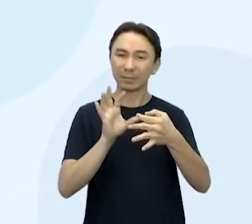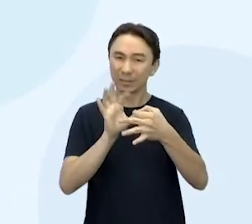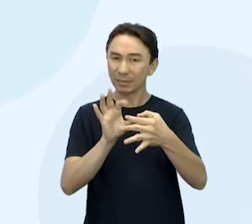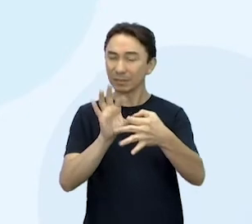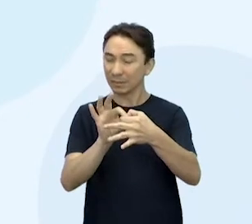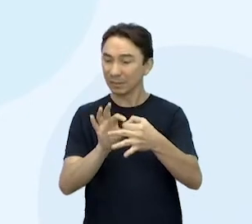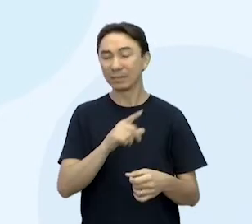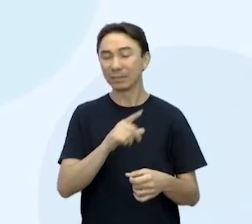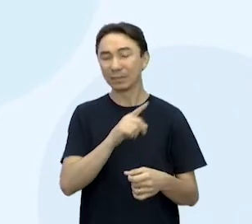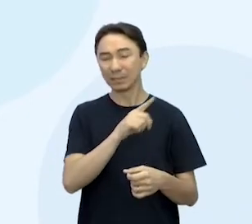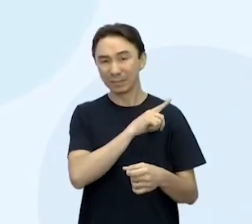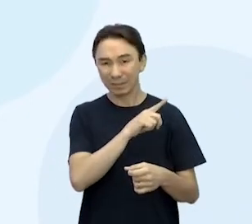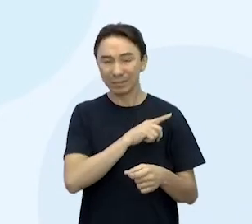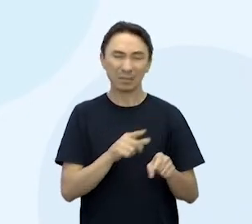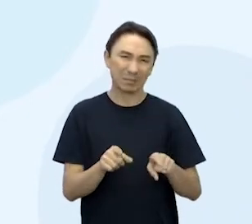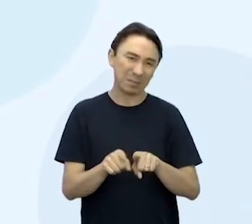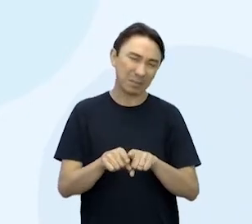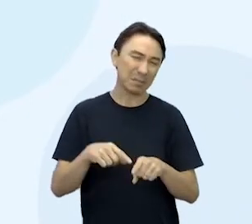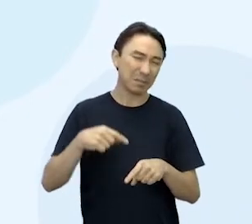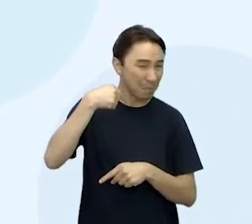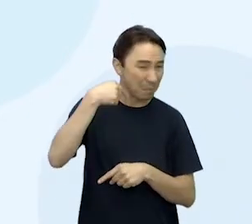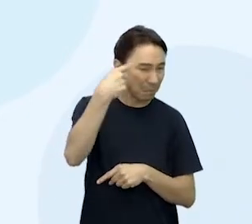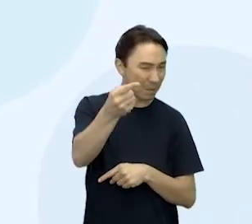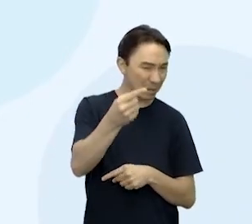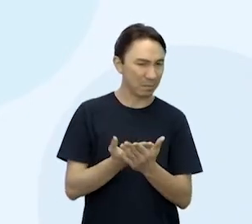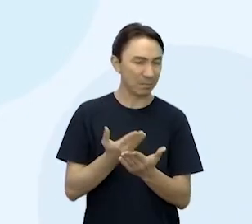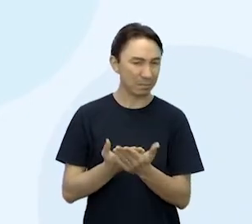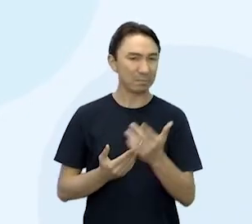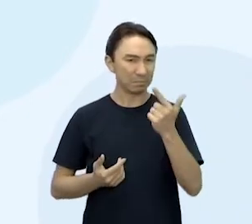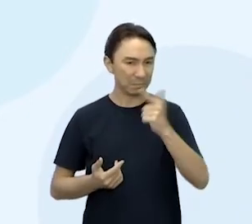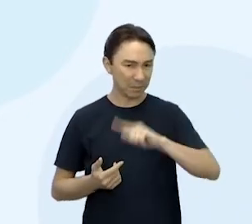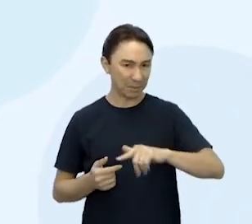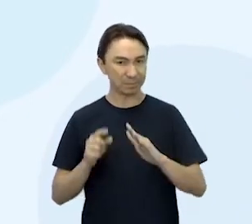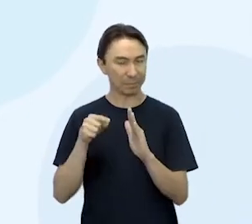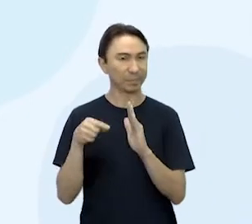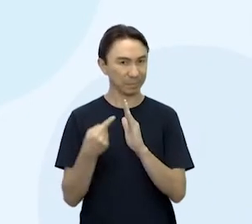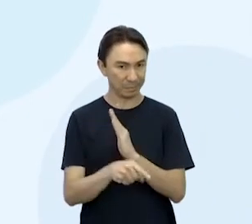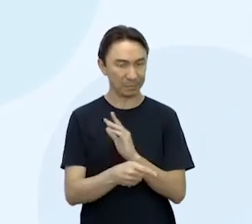e interpartículas, a gente vai deixar para a próxima aula, tá bom?